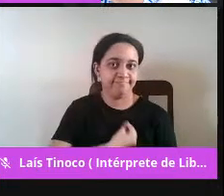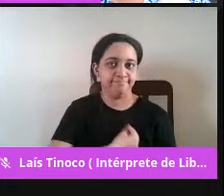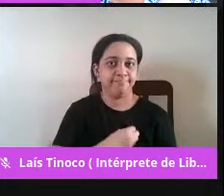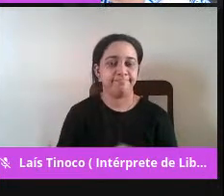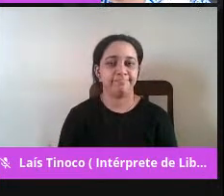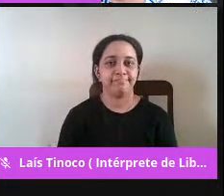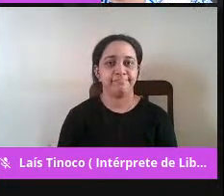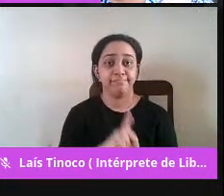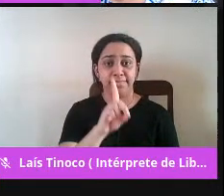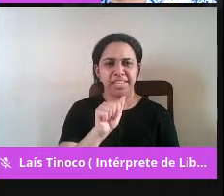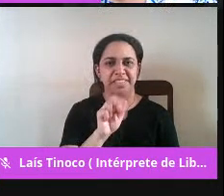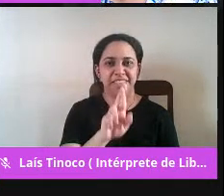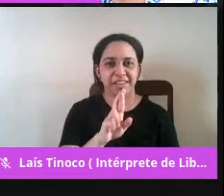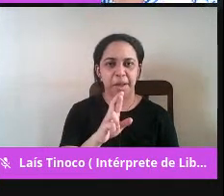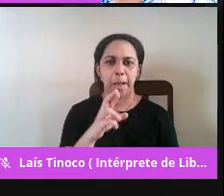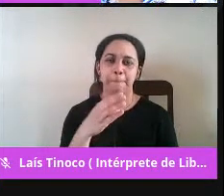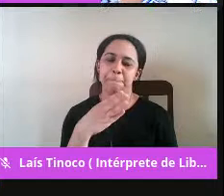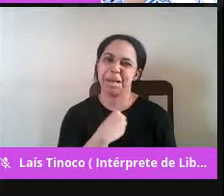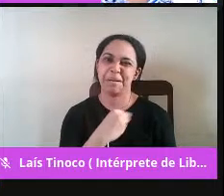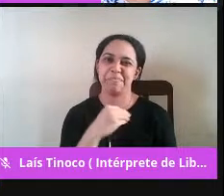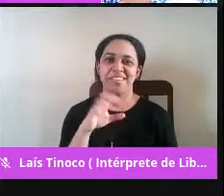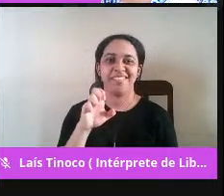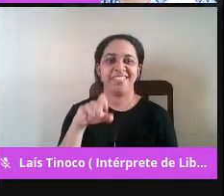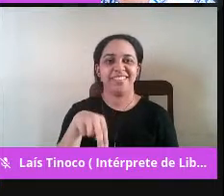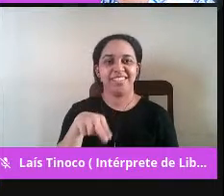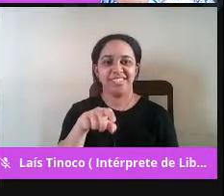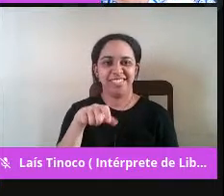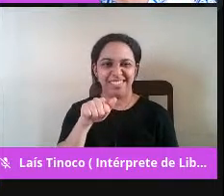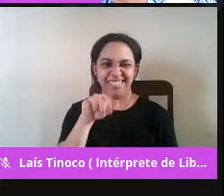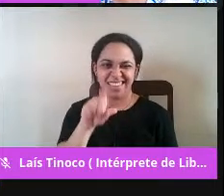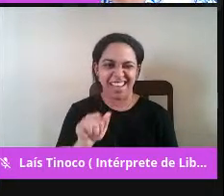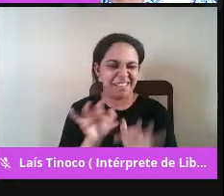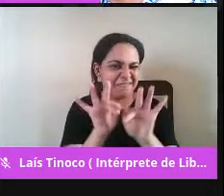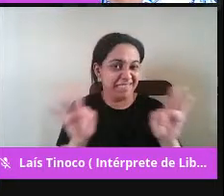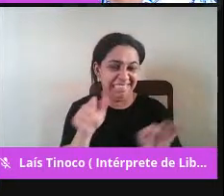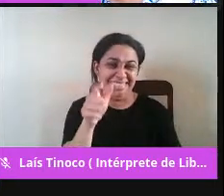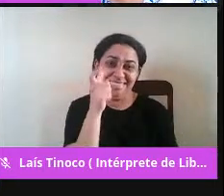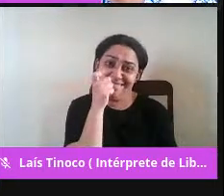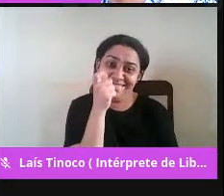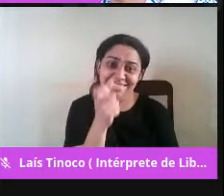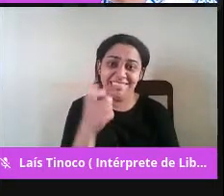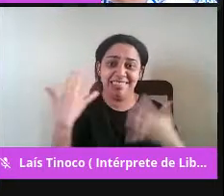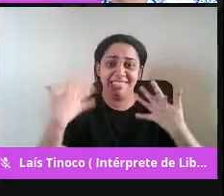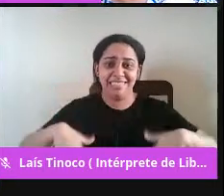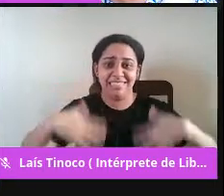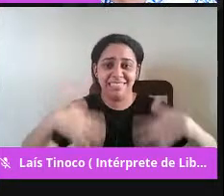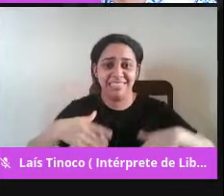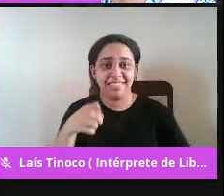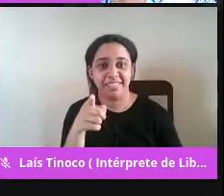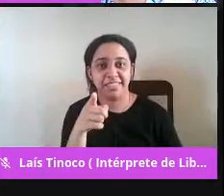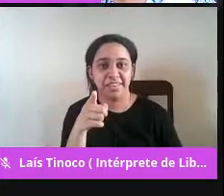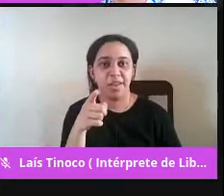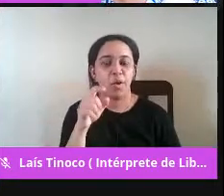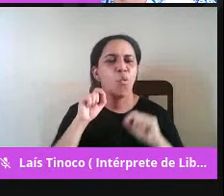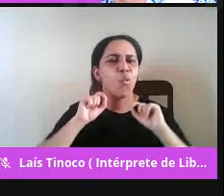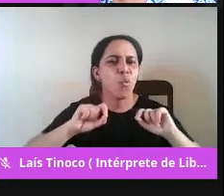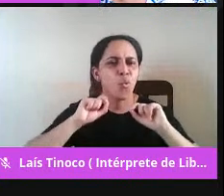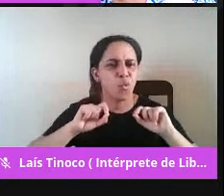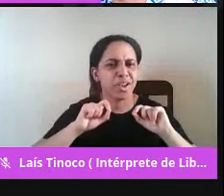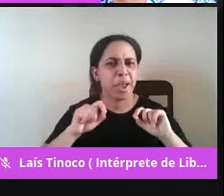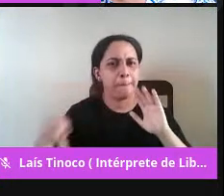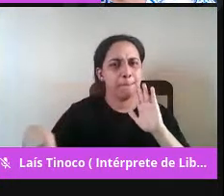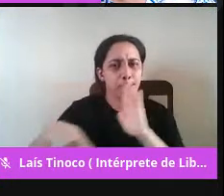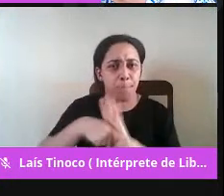Dá de mamar enxada. Eu acho essa fraseologia do Zé Américo muito interessante. Apoiar-se no carro da enxada. É uma atitude própria